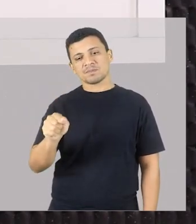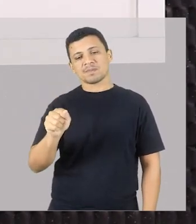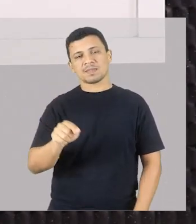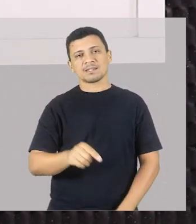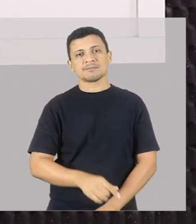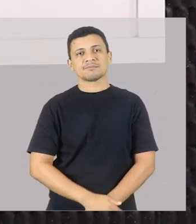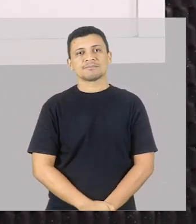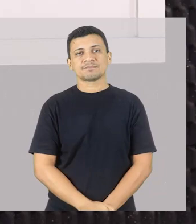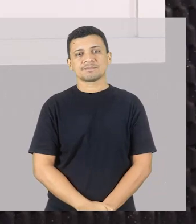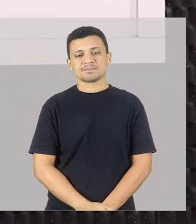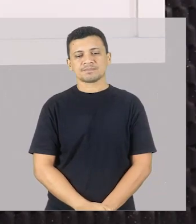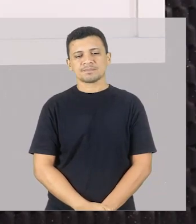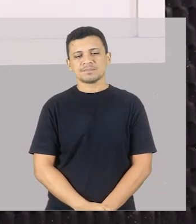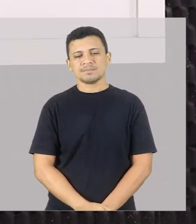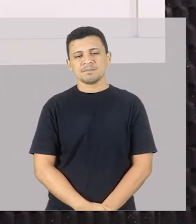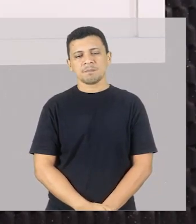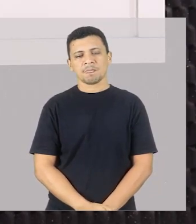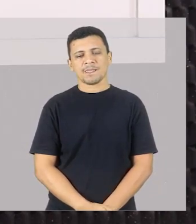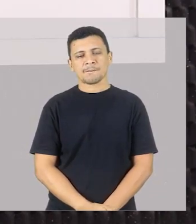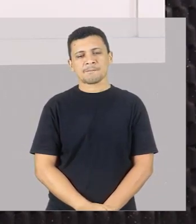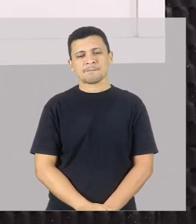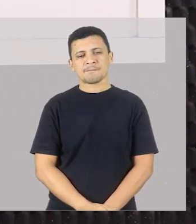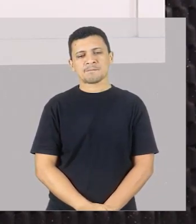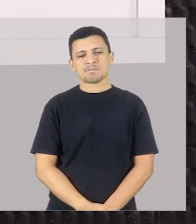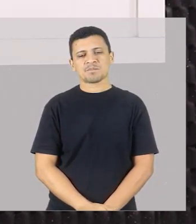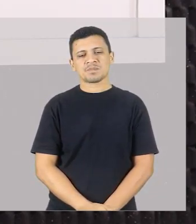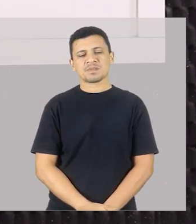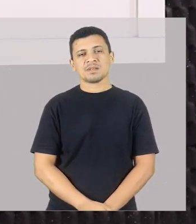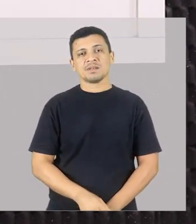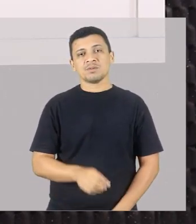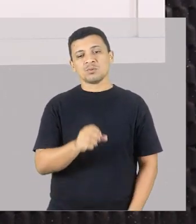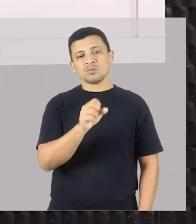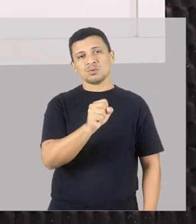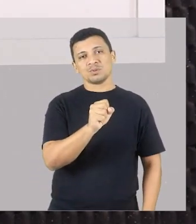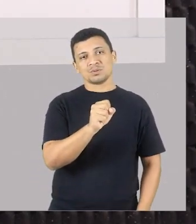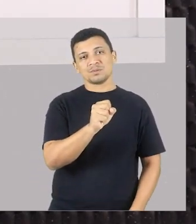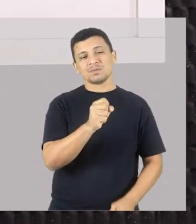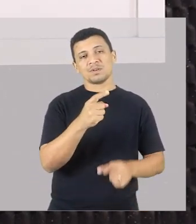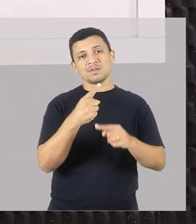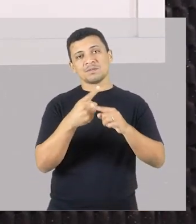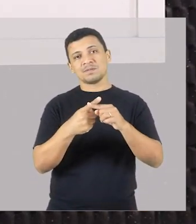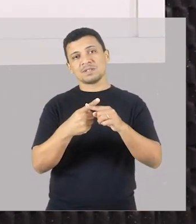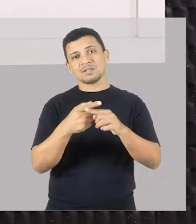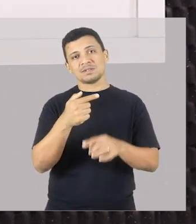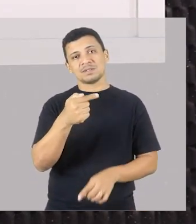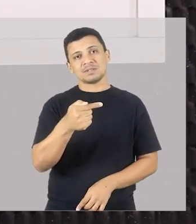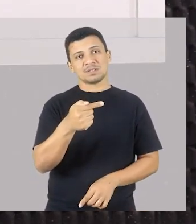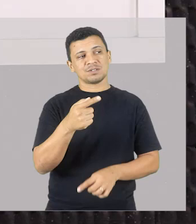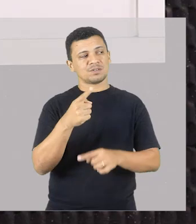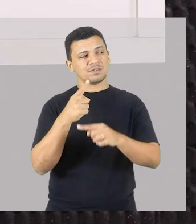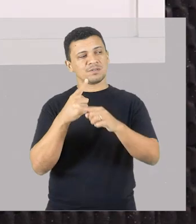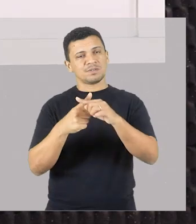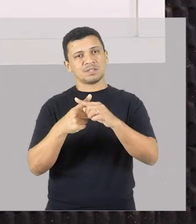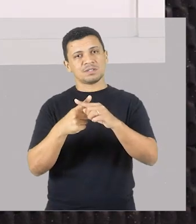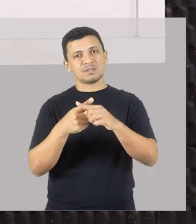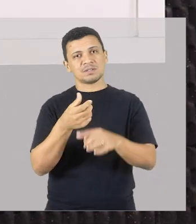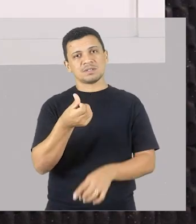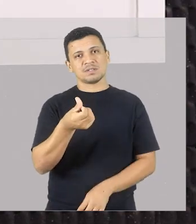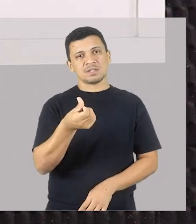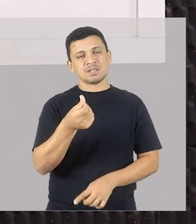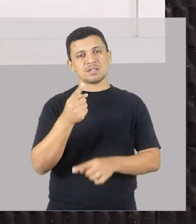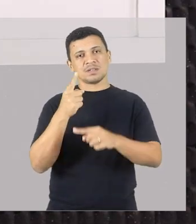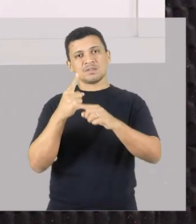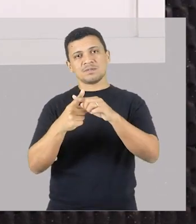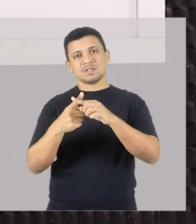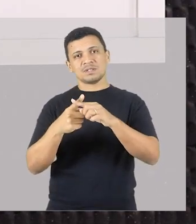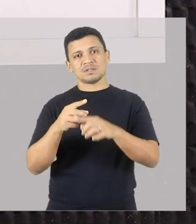fatorial. É isso? E a gente sabe que 8 fatorial é 8 vezes 7, vezes